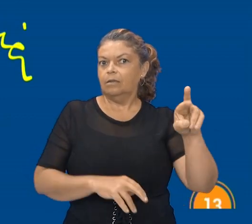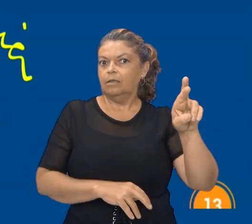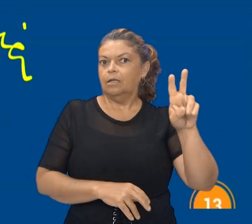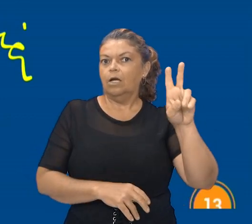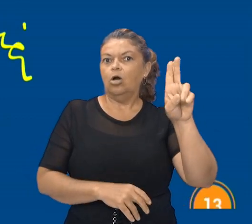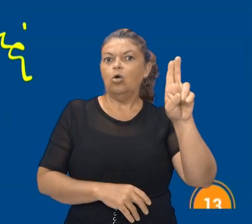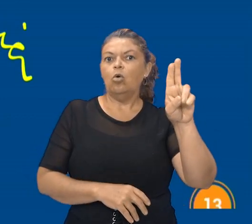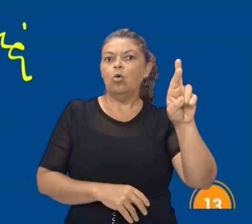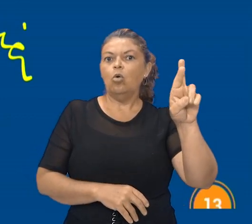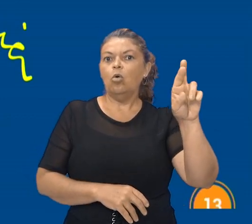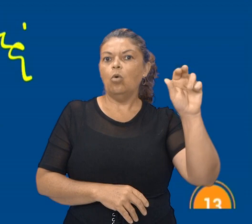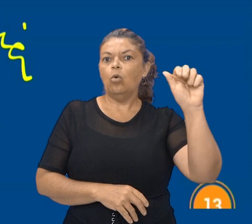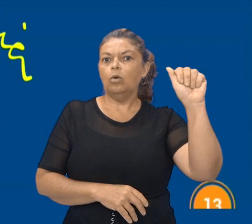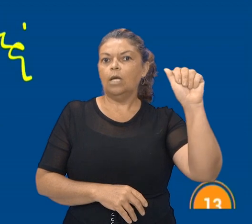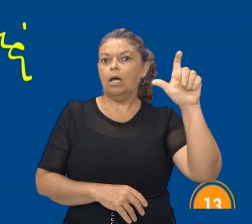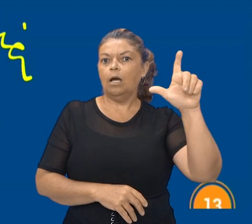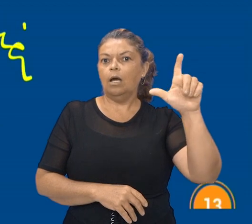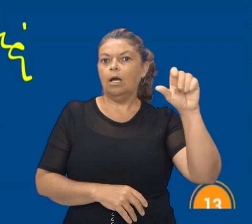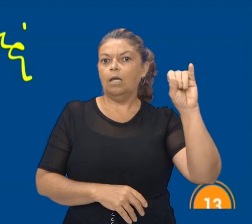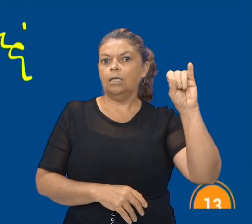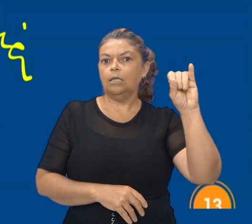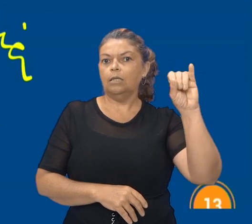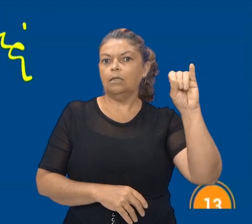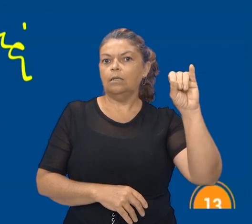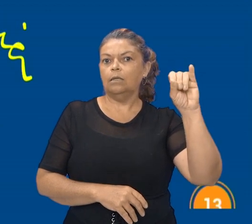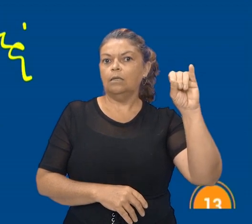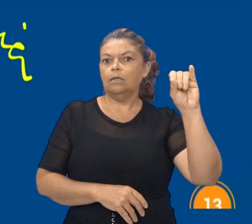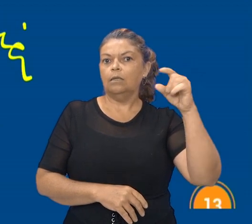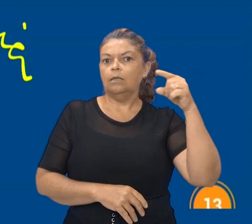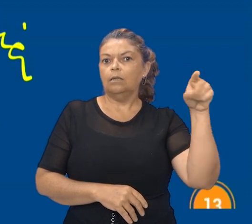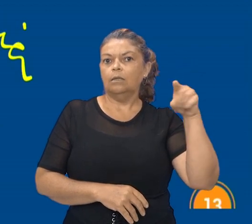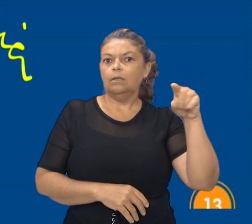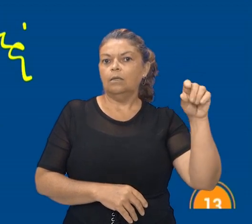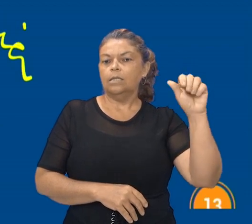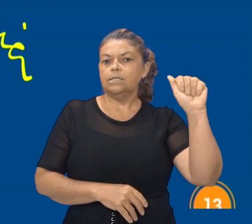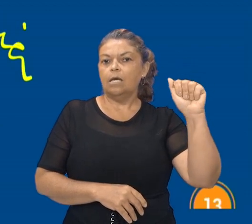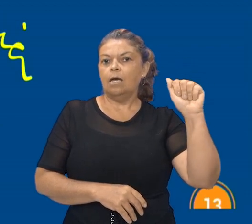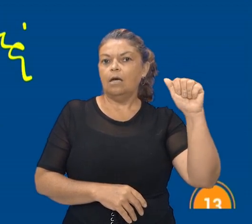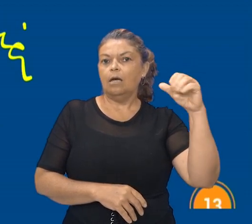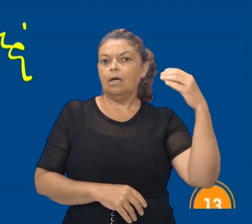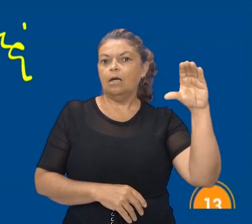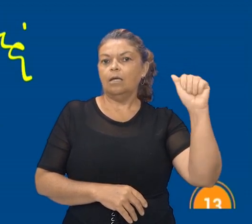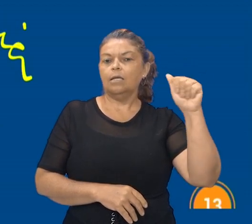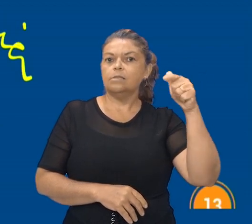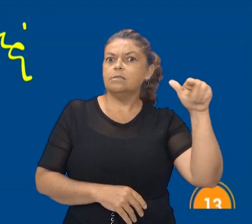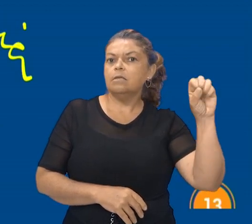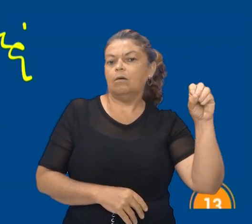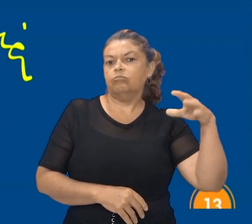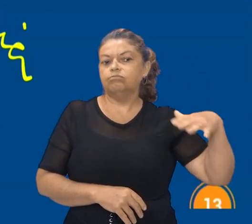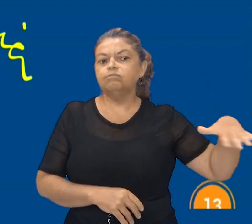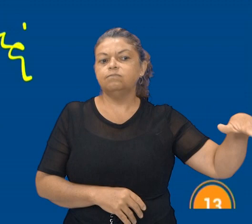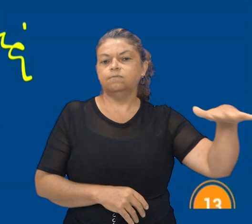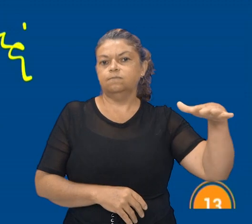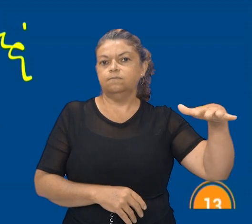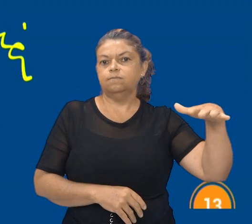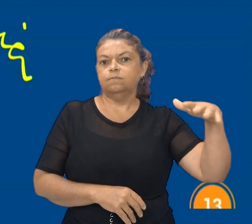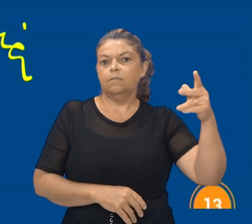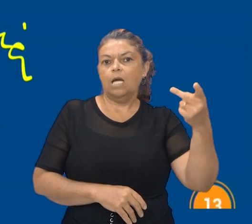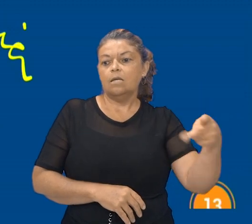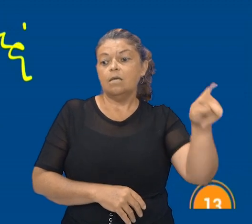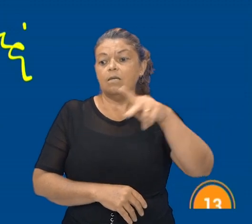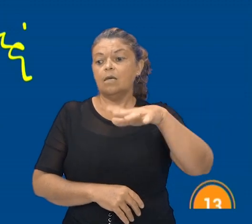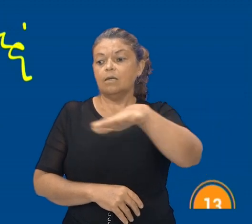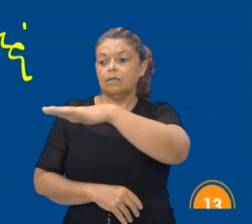economia. Então, todo aquele comércio romano, aquela jogada dos romanos em expansão nas